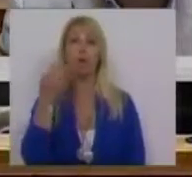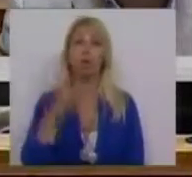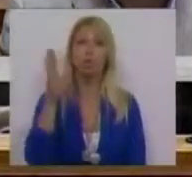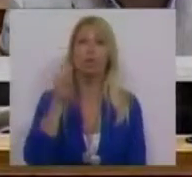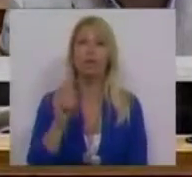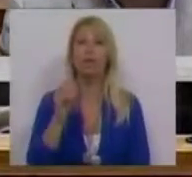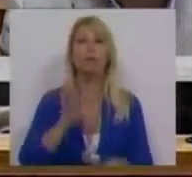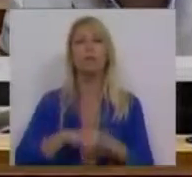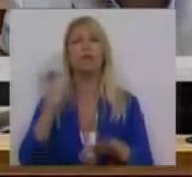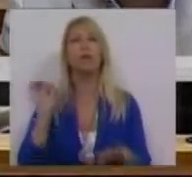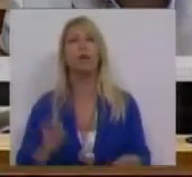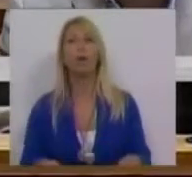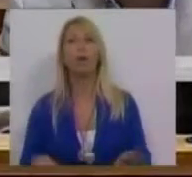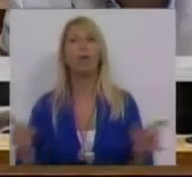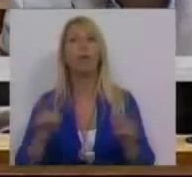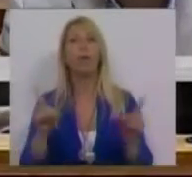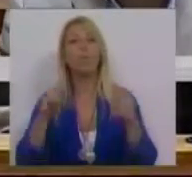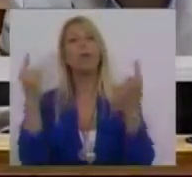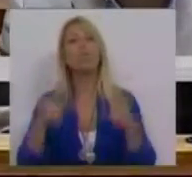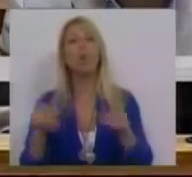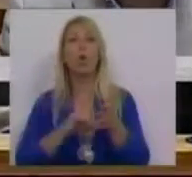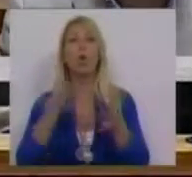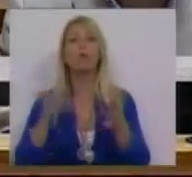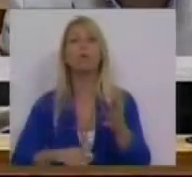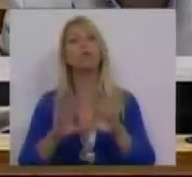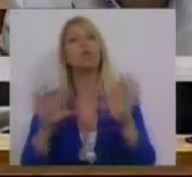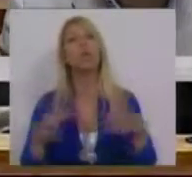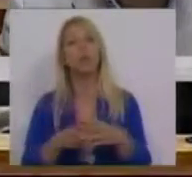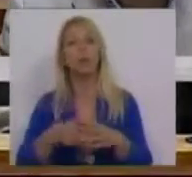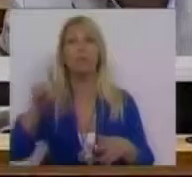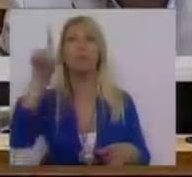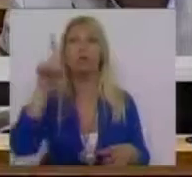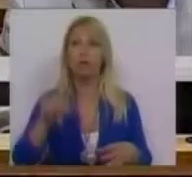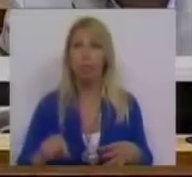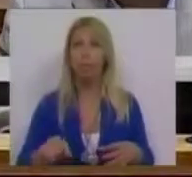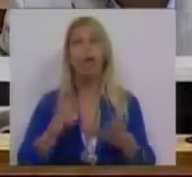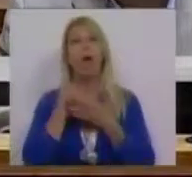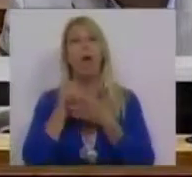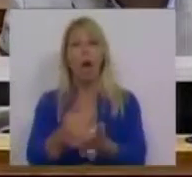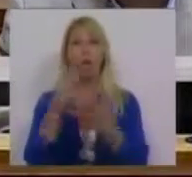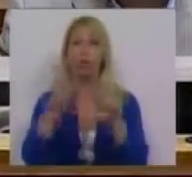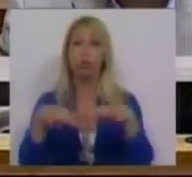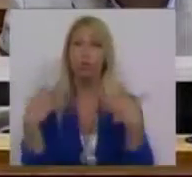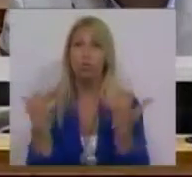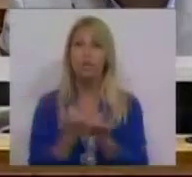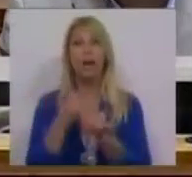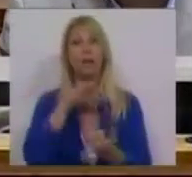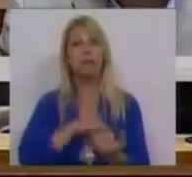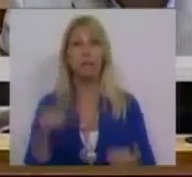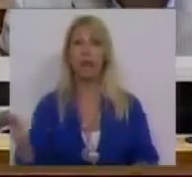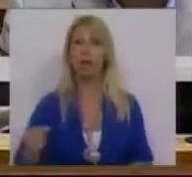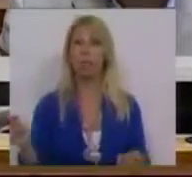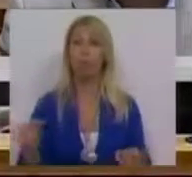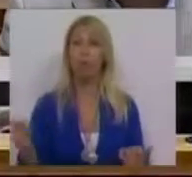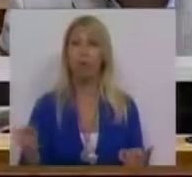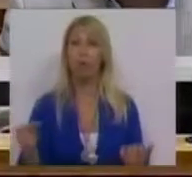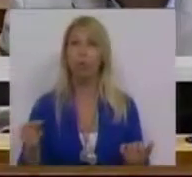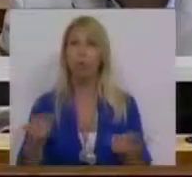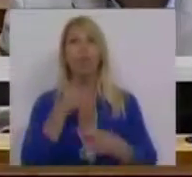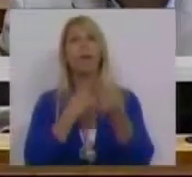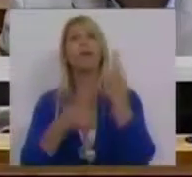Socialista, relativamente não só à contratação coletiva, como também aos apoios sociais, ao salário mínimo. E